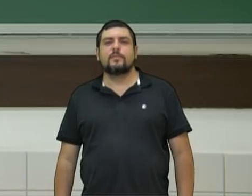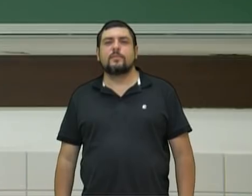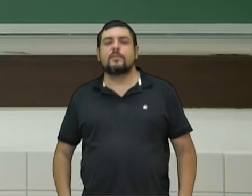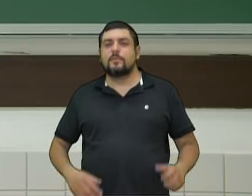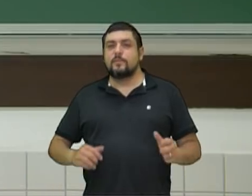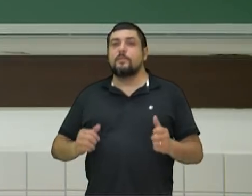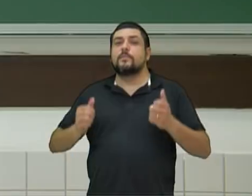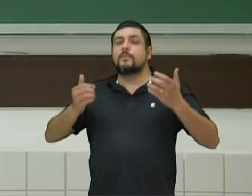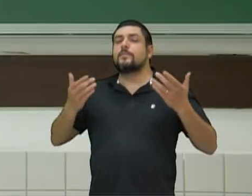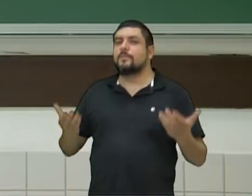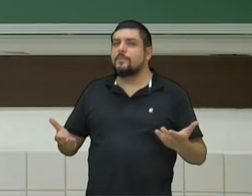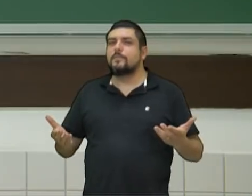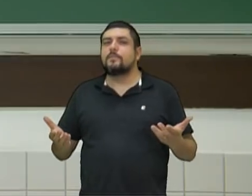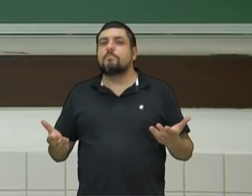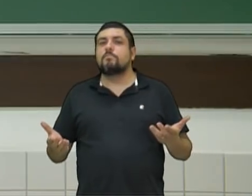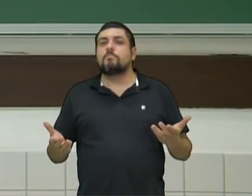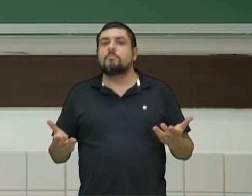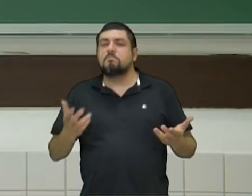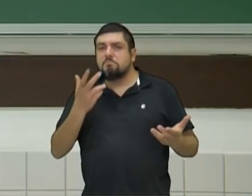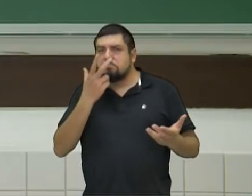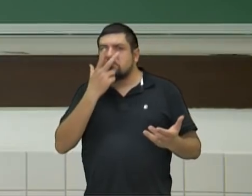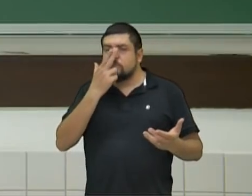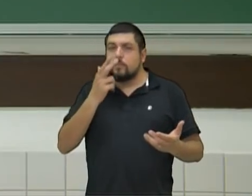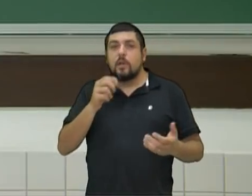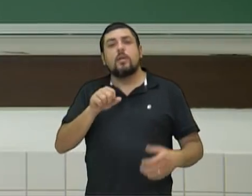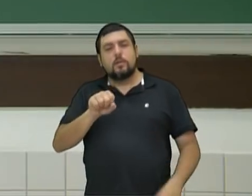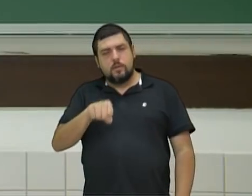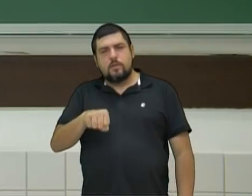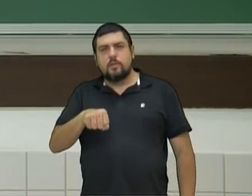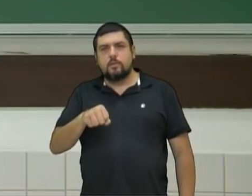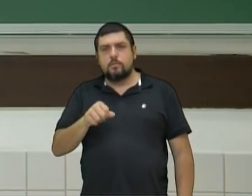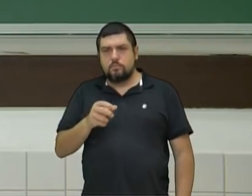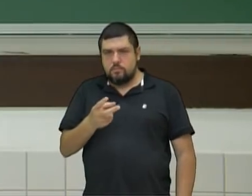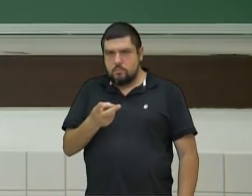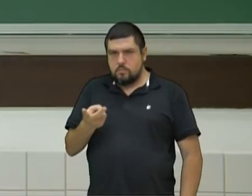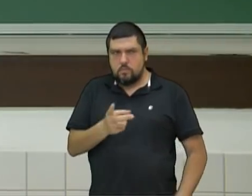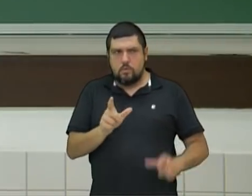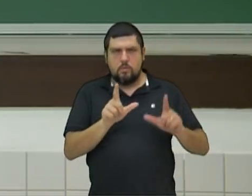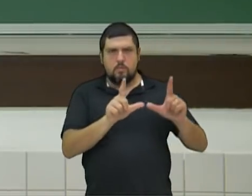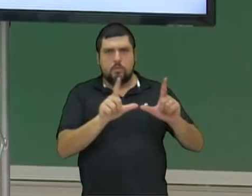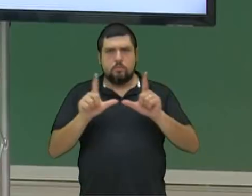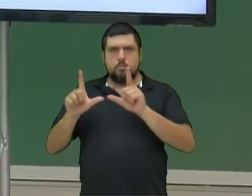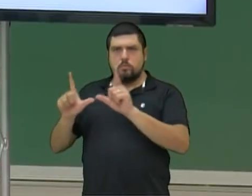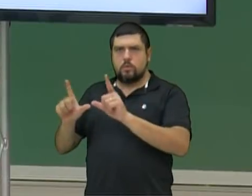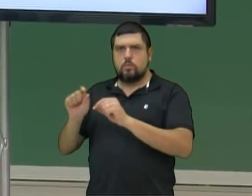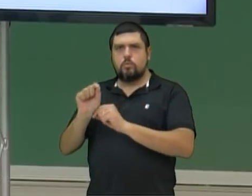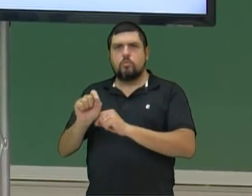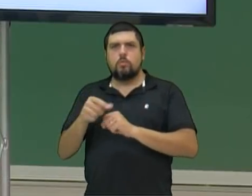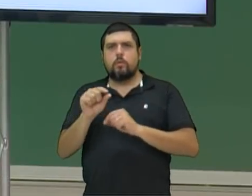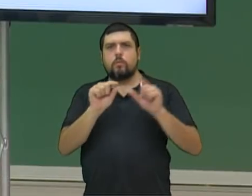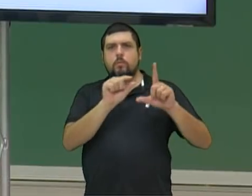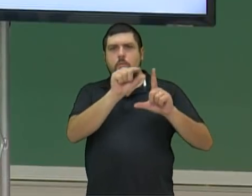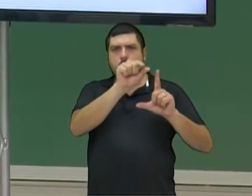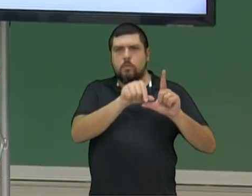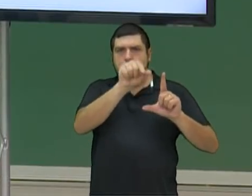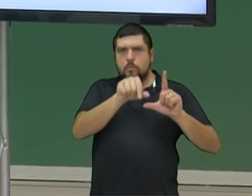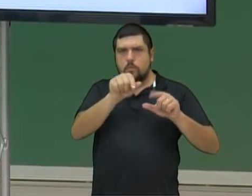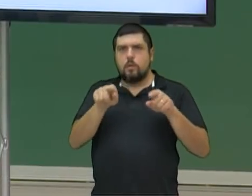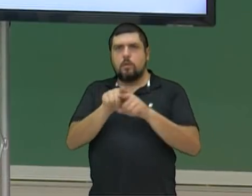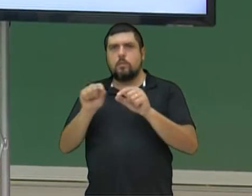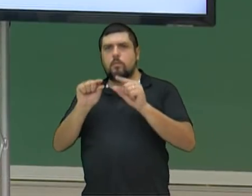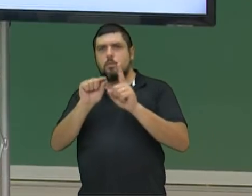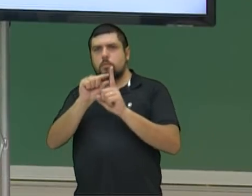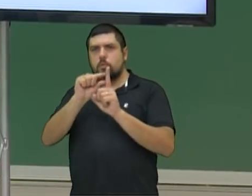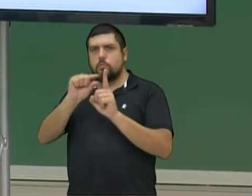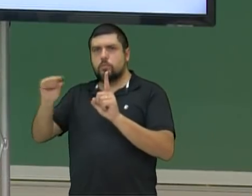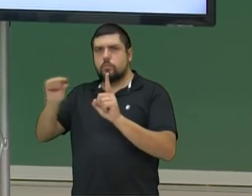E aí, pessoal? Sim, eles são gráficos de barras, né, pessoal? Então, mas também, nesse caso aqui, olha só, que a